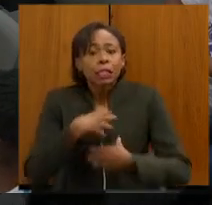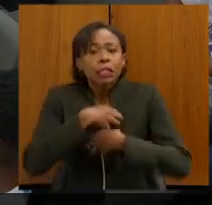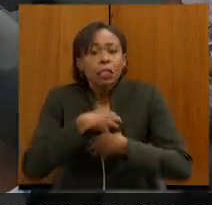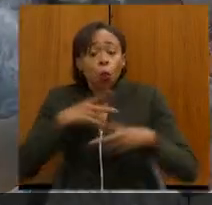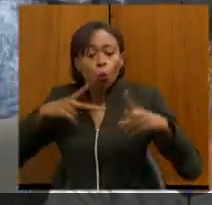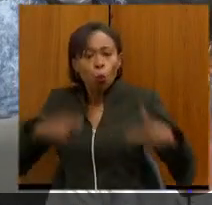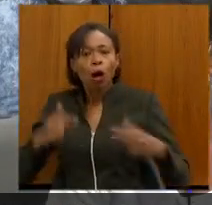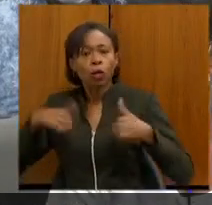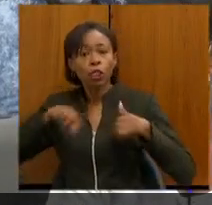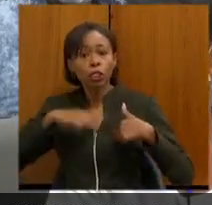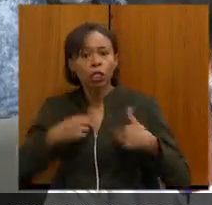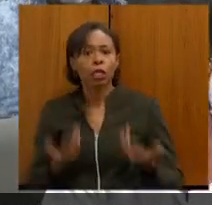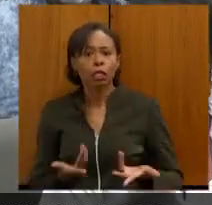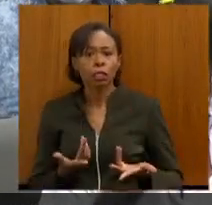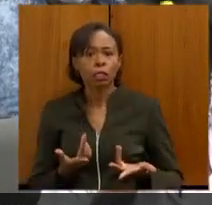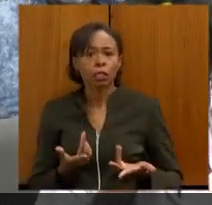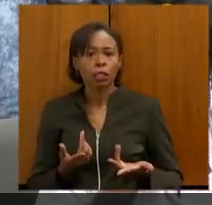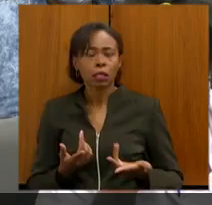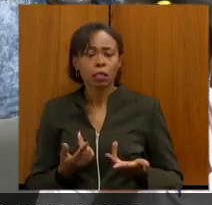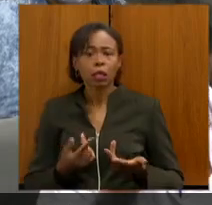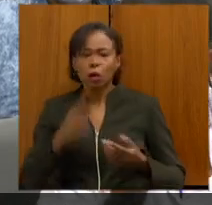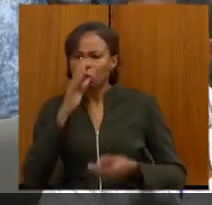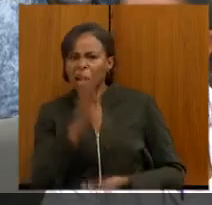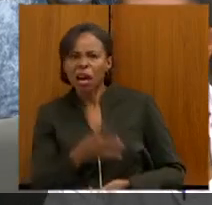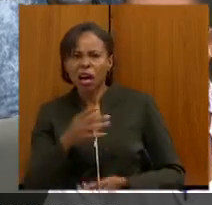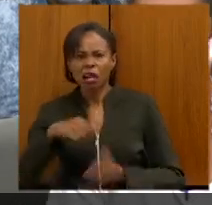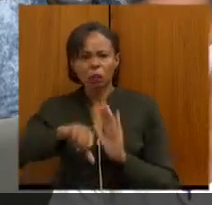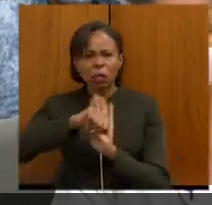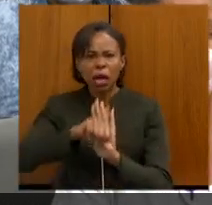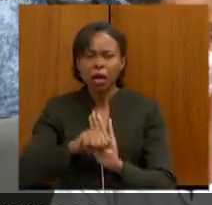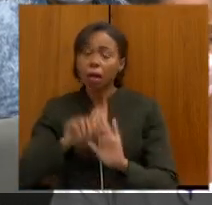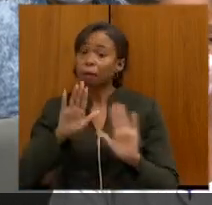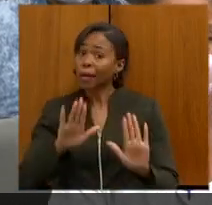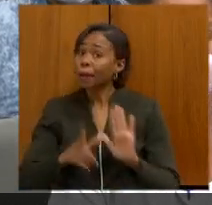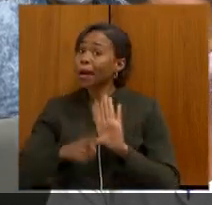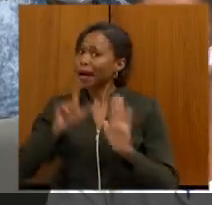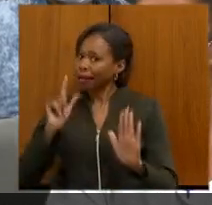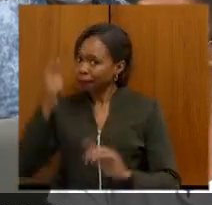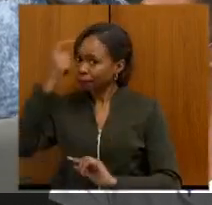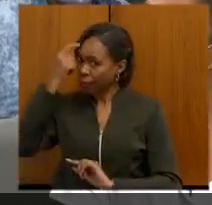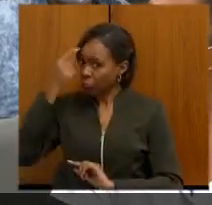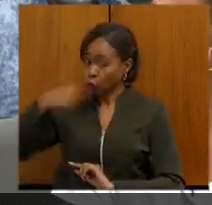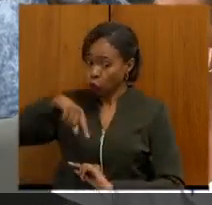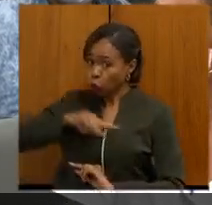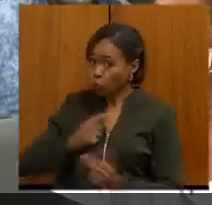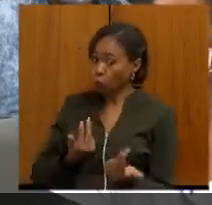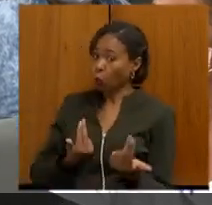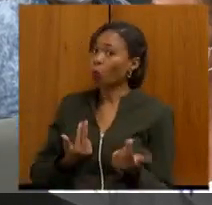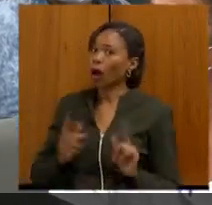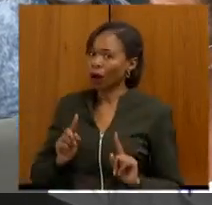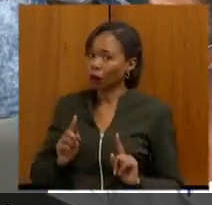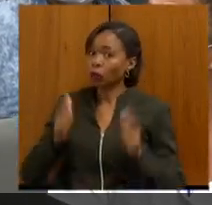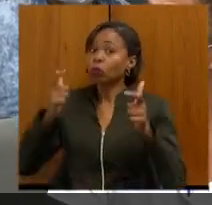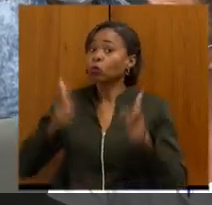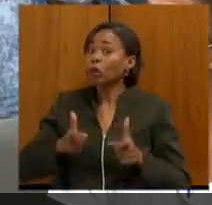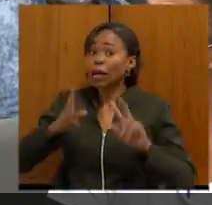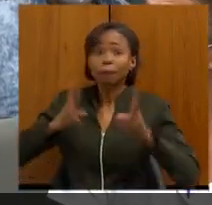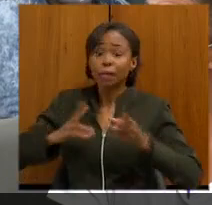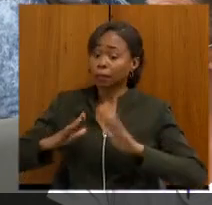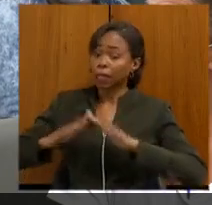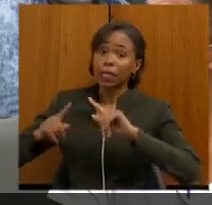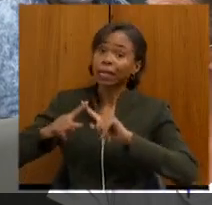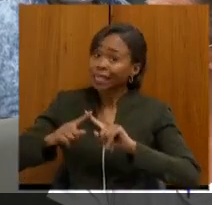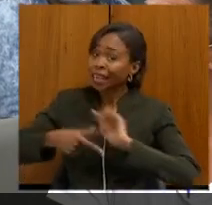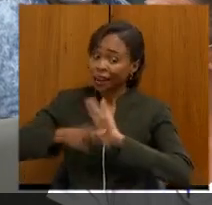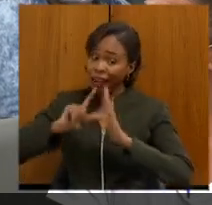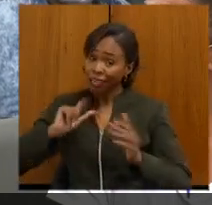e antes de julgar de criminalizar para e pensa que a gente saiu do mesmo lugar que eles a gente saiu de dentro das mesmas igrejas